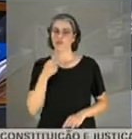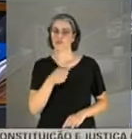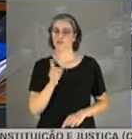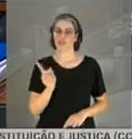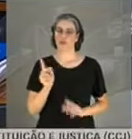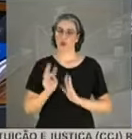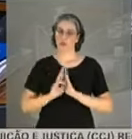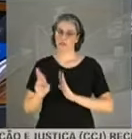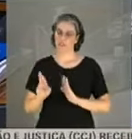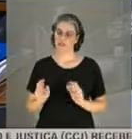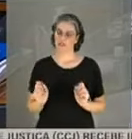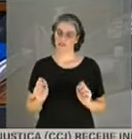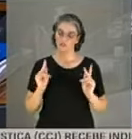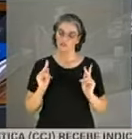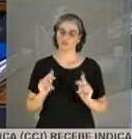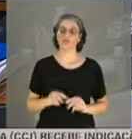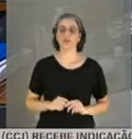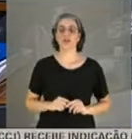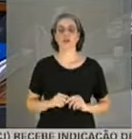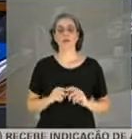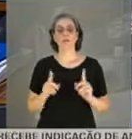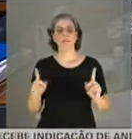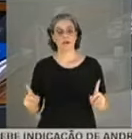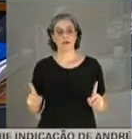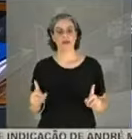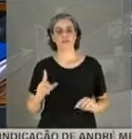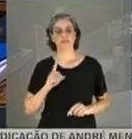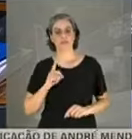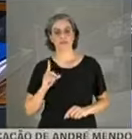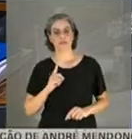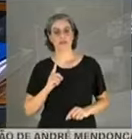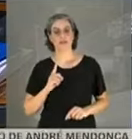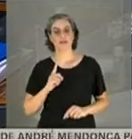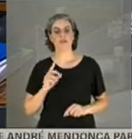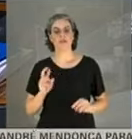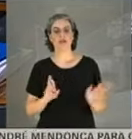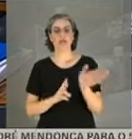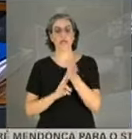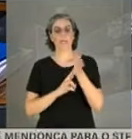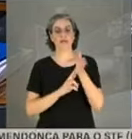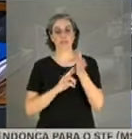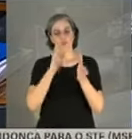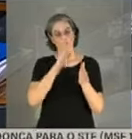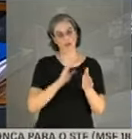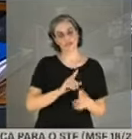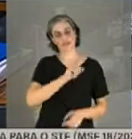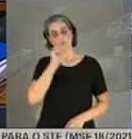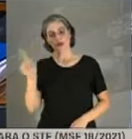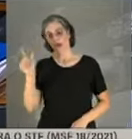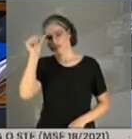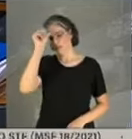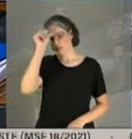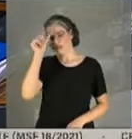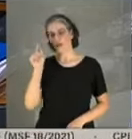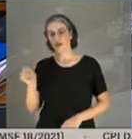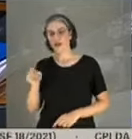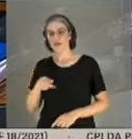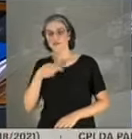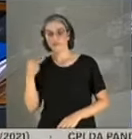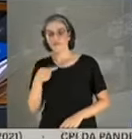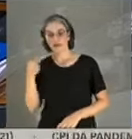representava. Só que, no relato feito pelo senhor embaixador brasileiro na Índia, no relato consta